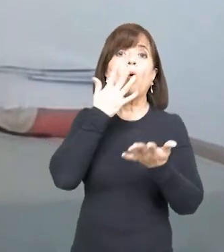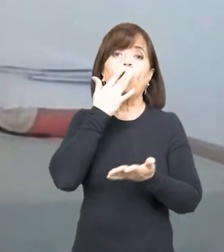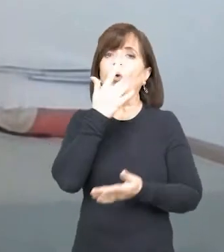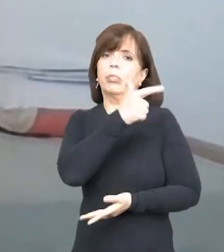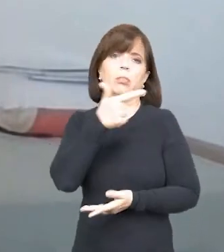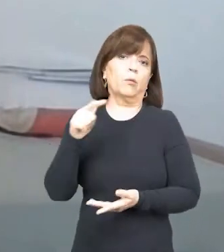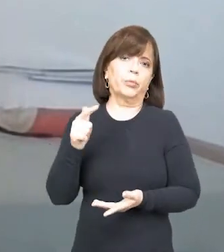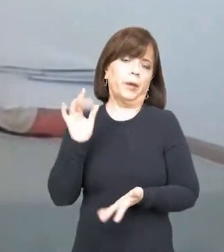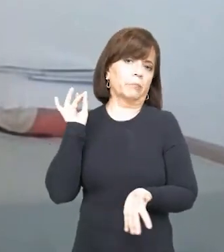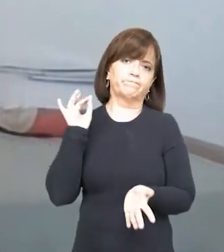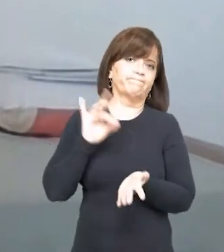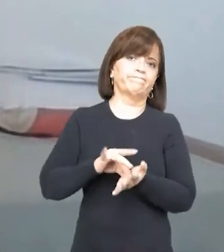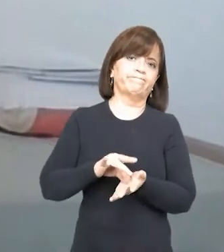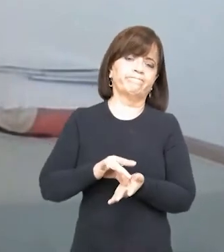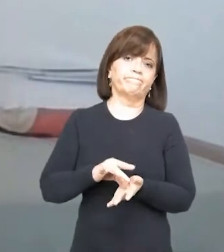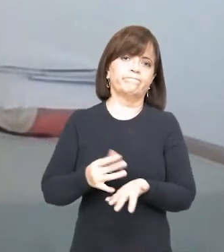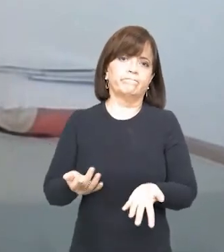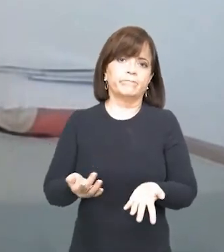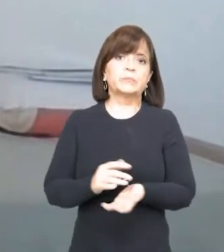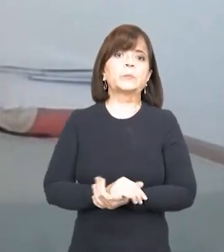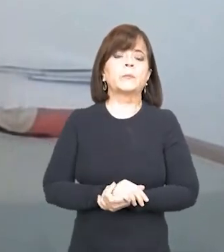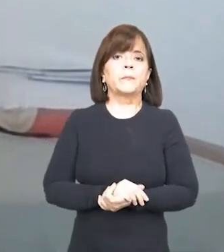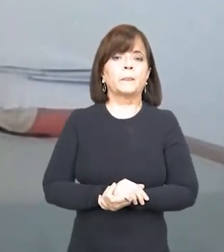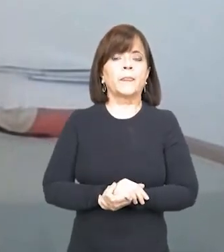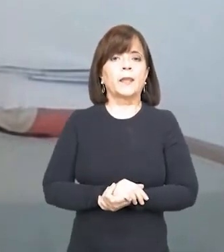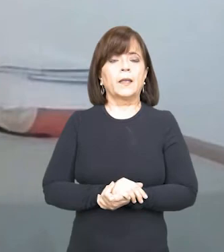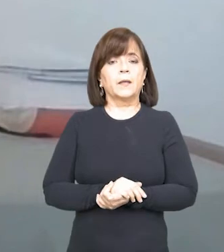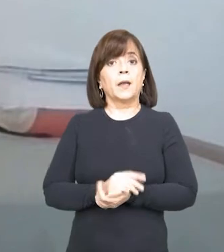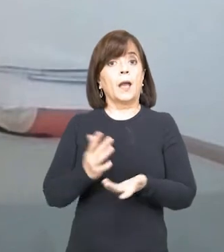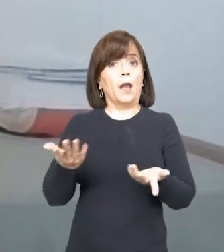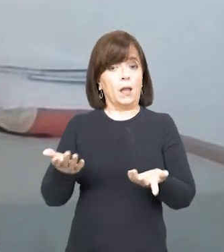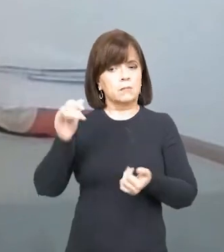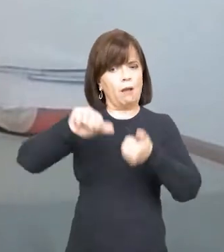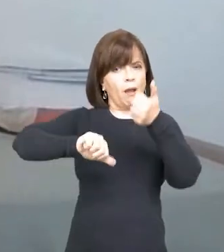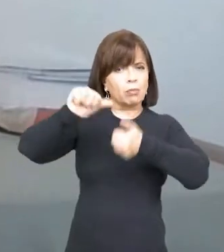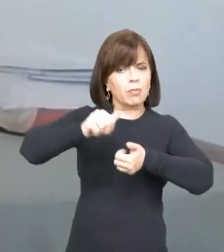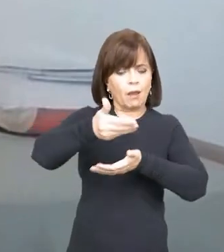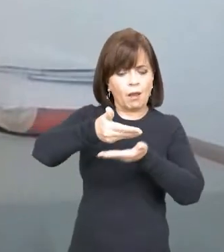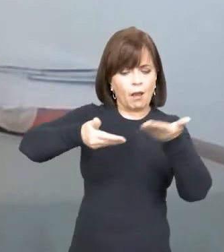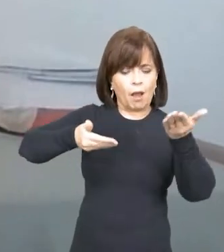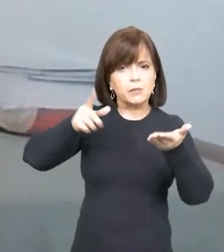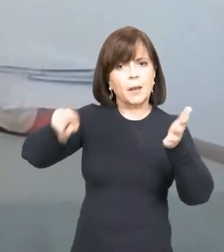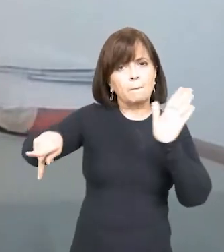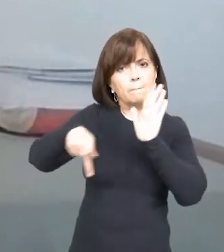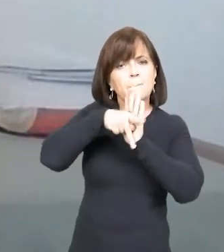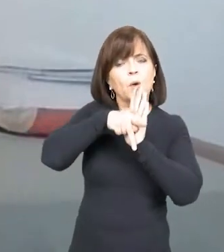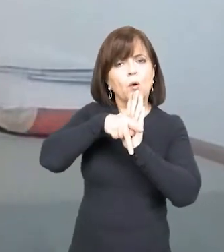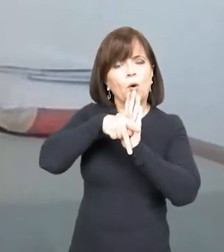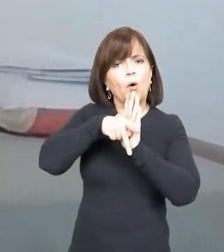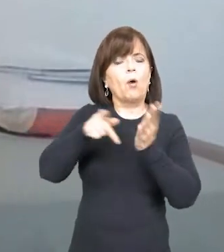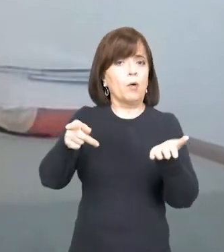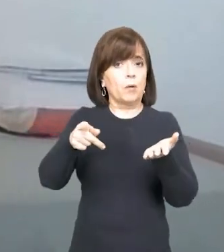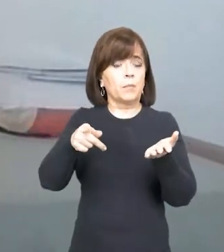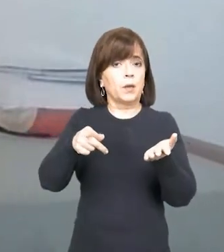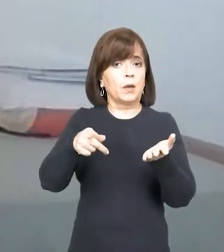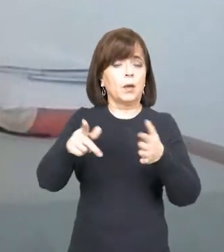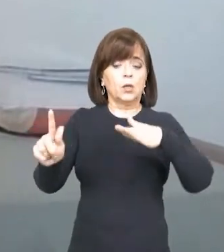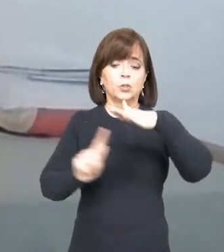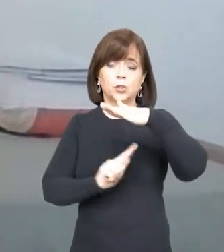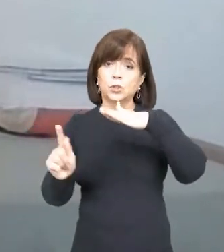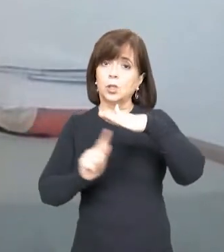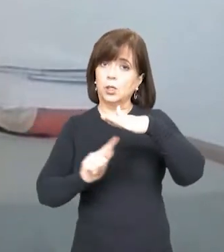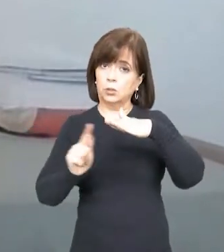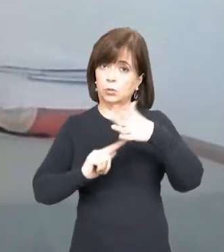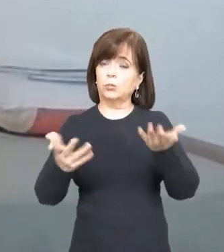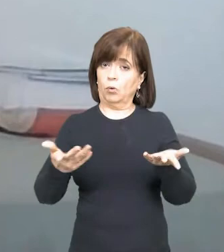bandeira ideal para o uso das aulas. Essa análise é típica do gestor público no âmbito da discricionariedade dele,